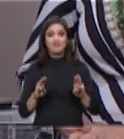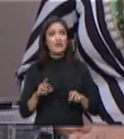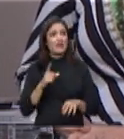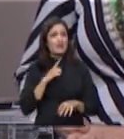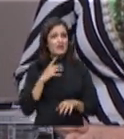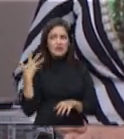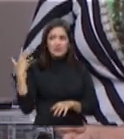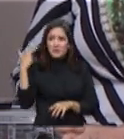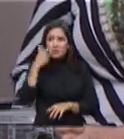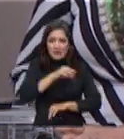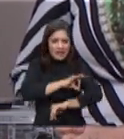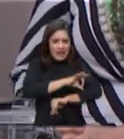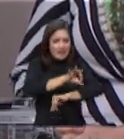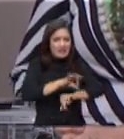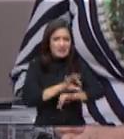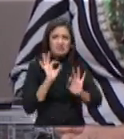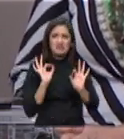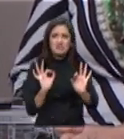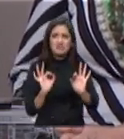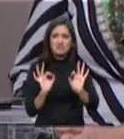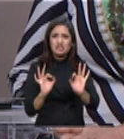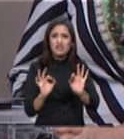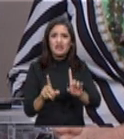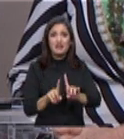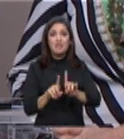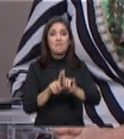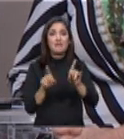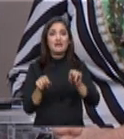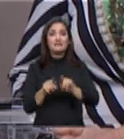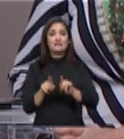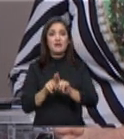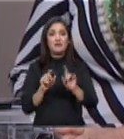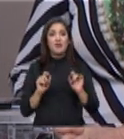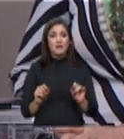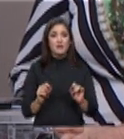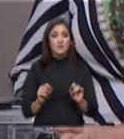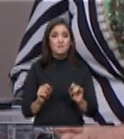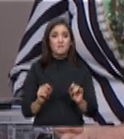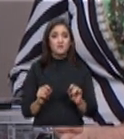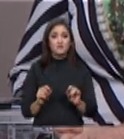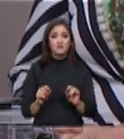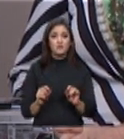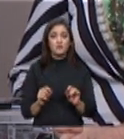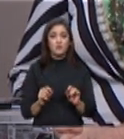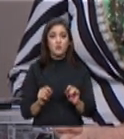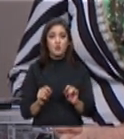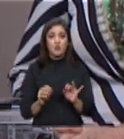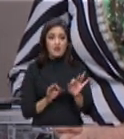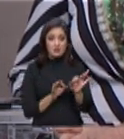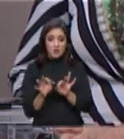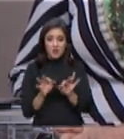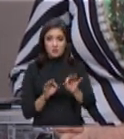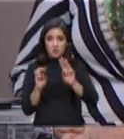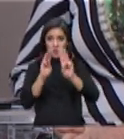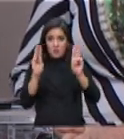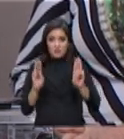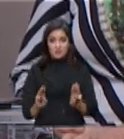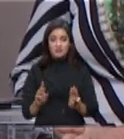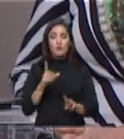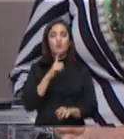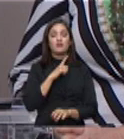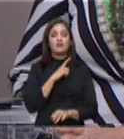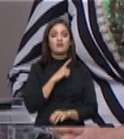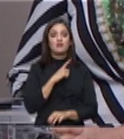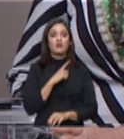obra arquitetônica, a remodelação do Supremo Tribunal Federal no seu museu carrega